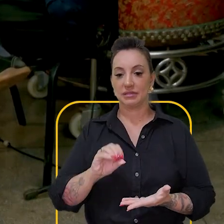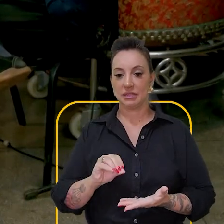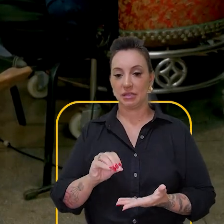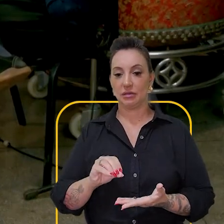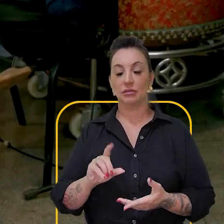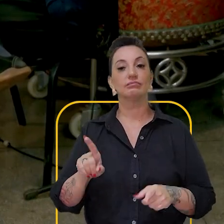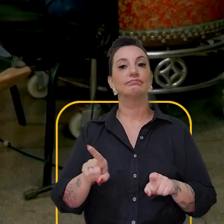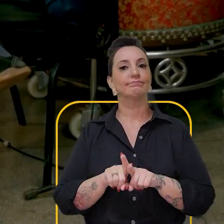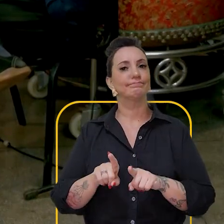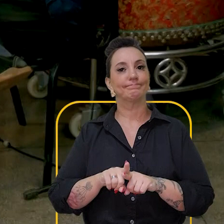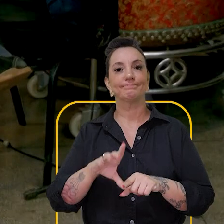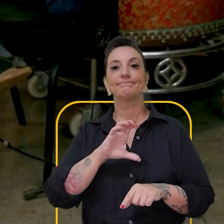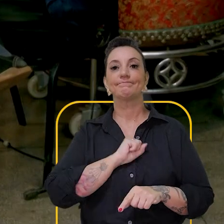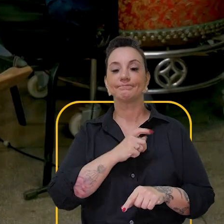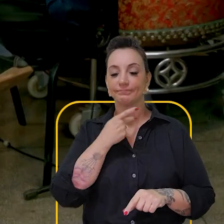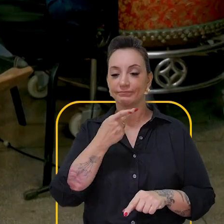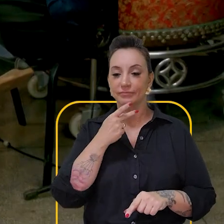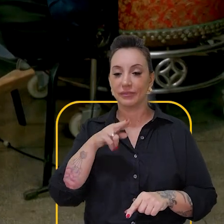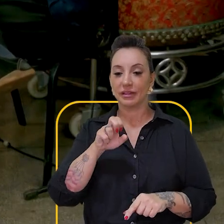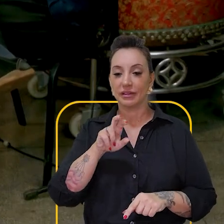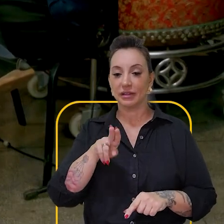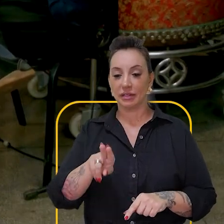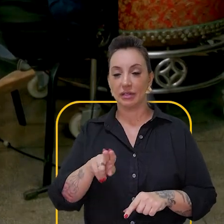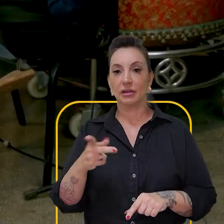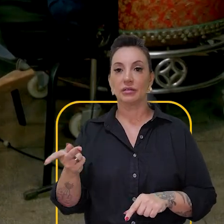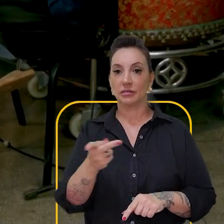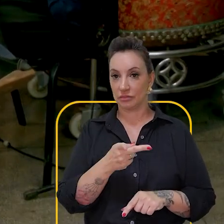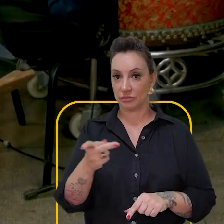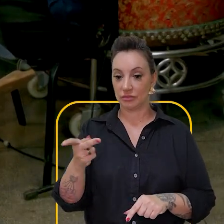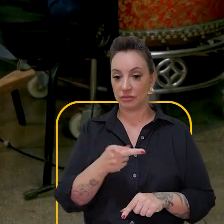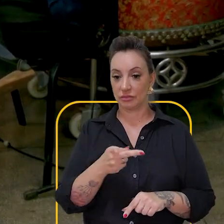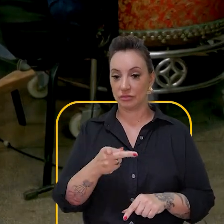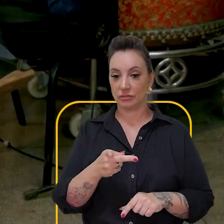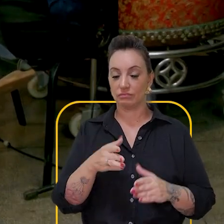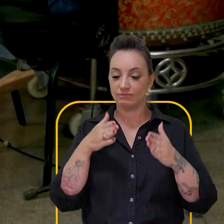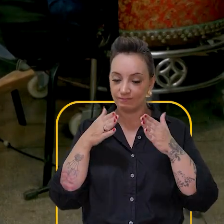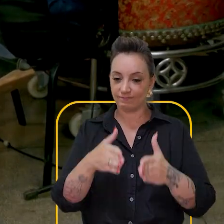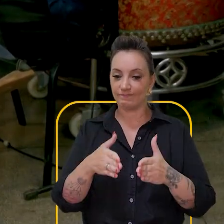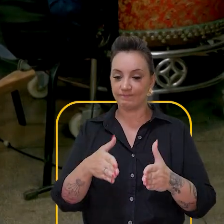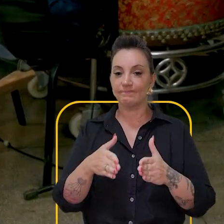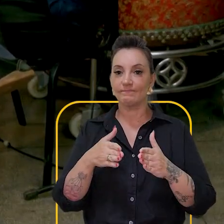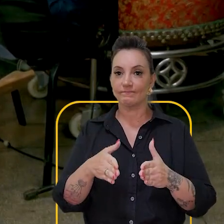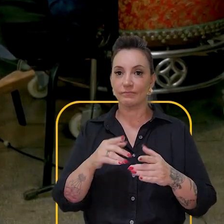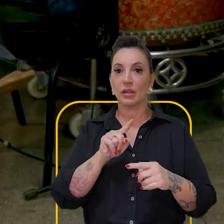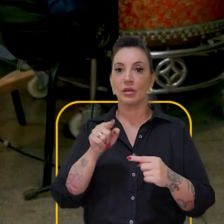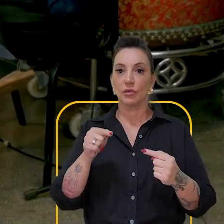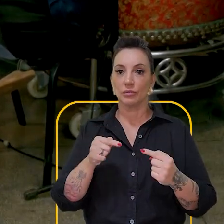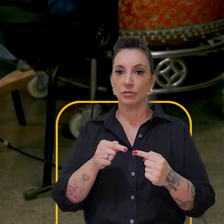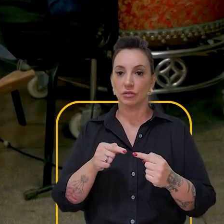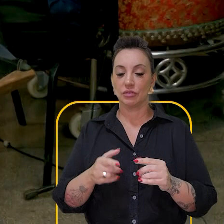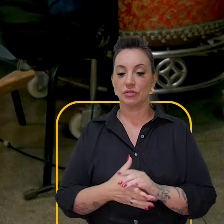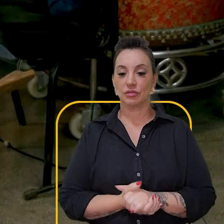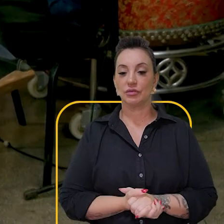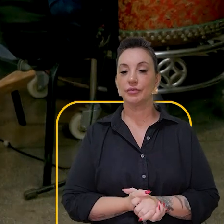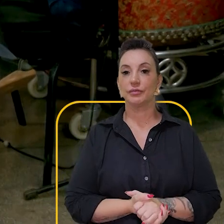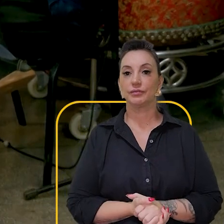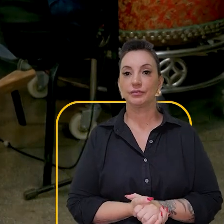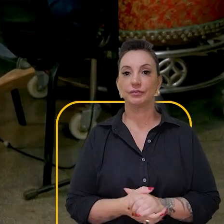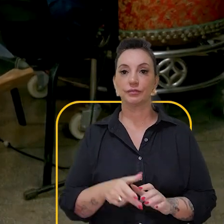muito objetivo na nas falas e agora te ouvindo também se for me vem também essa